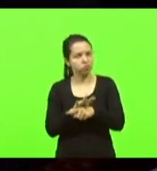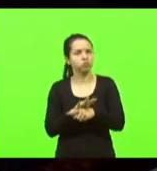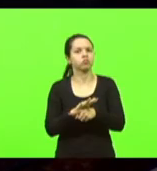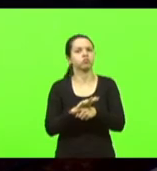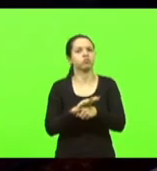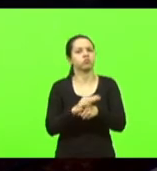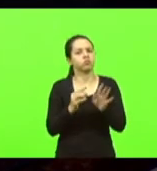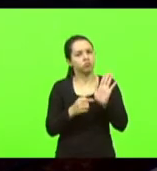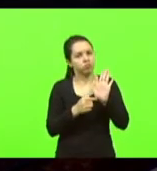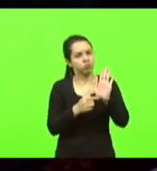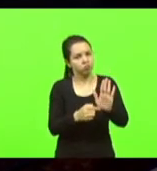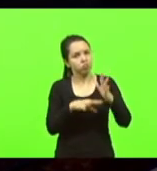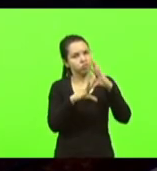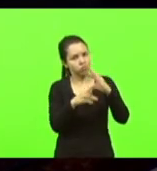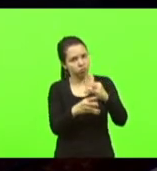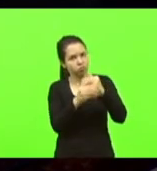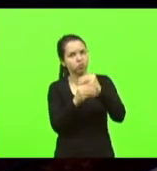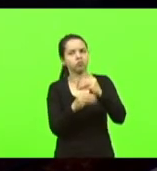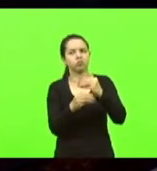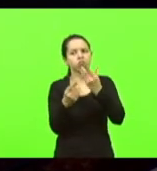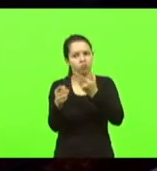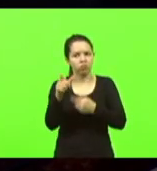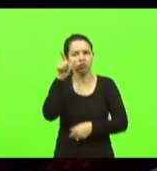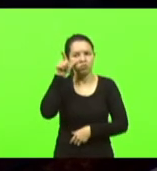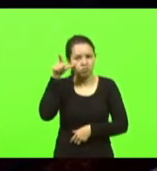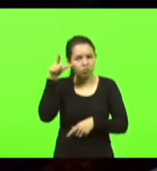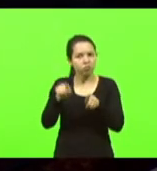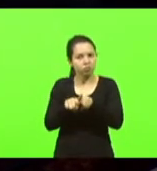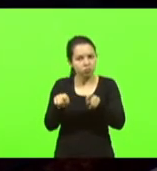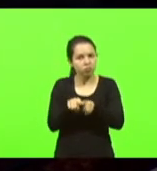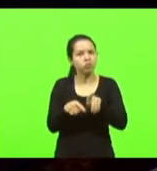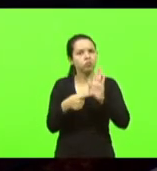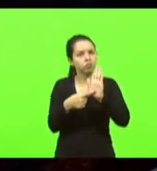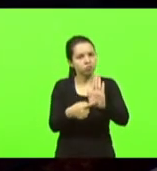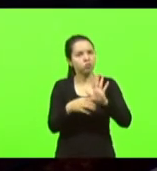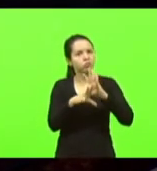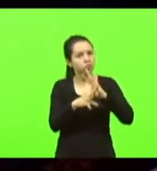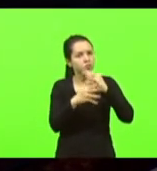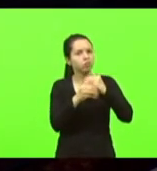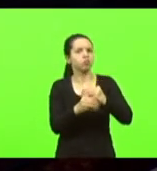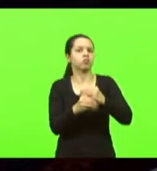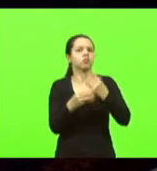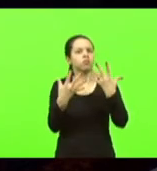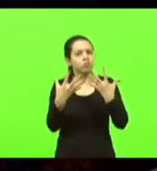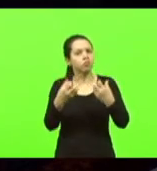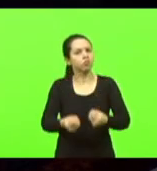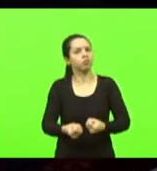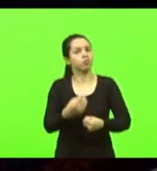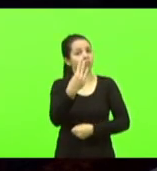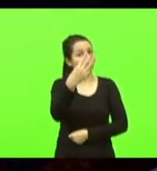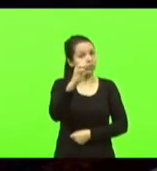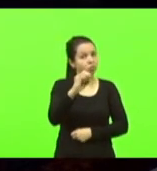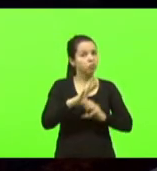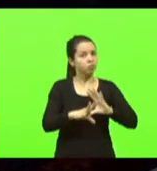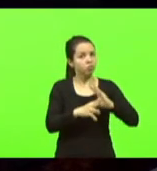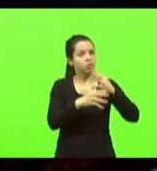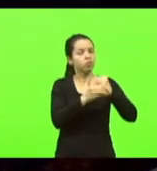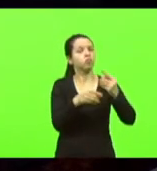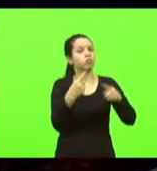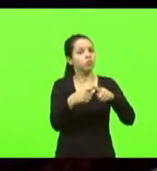apresentou emendas que foram acatadas naquelas 30 emendas que foram acatadas frutos das audiências